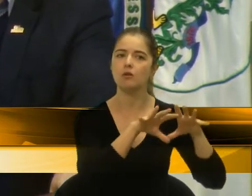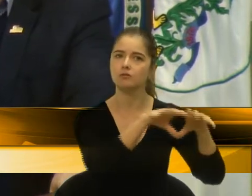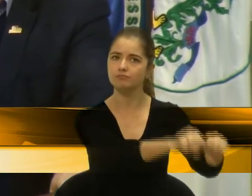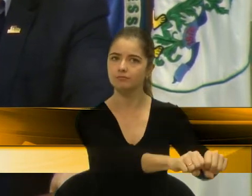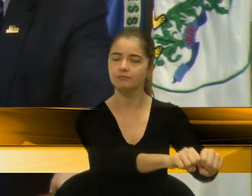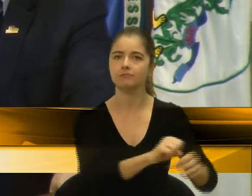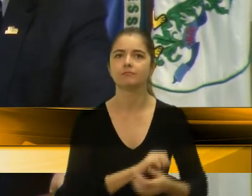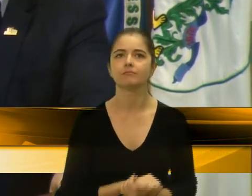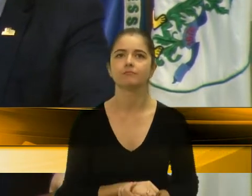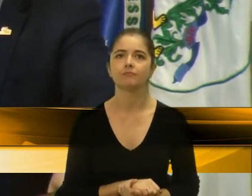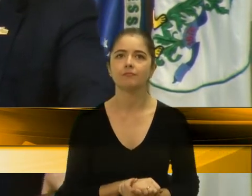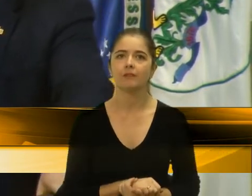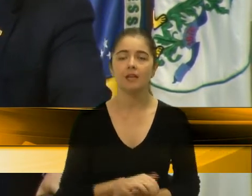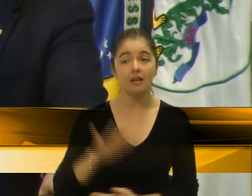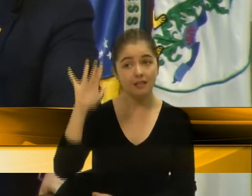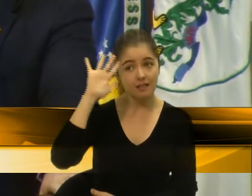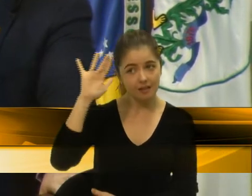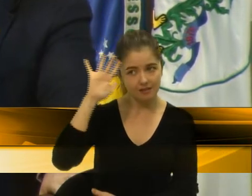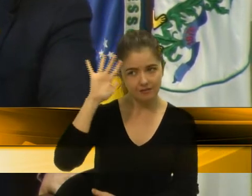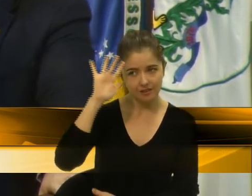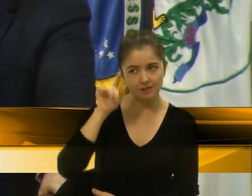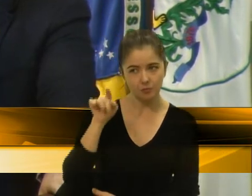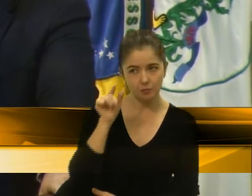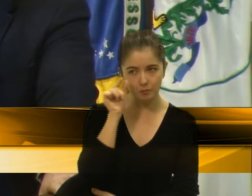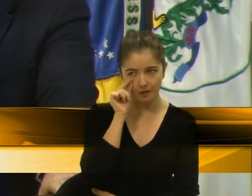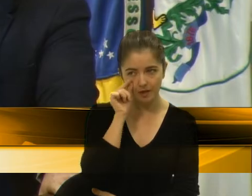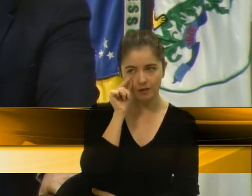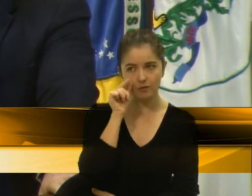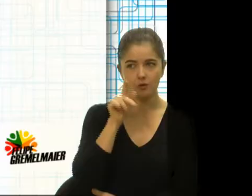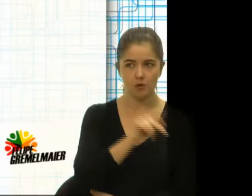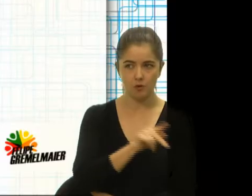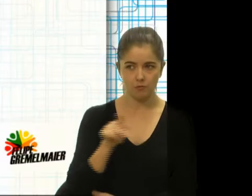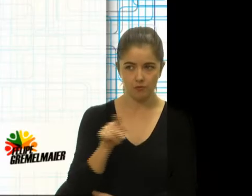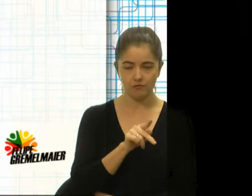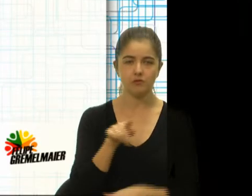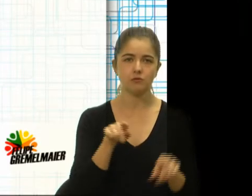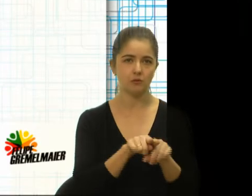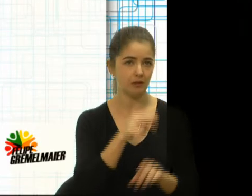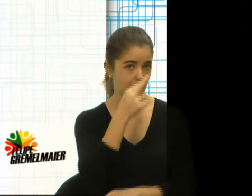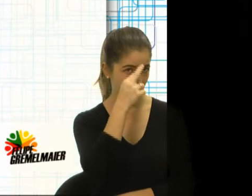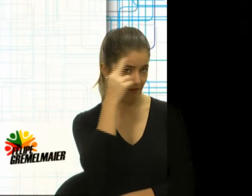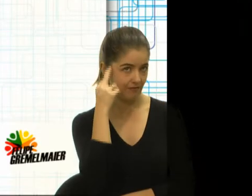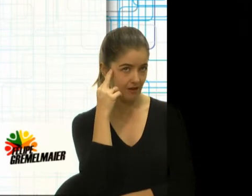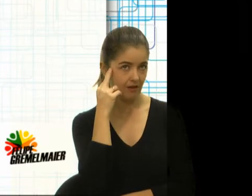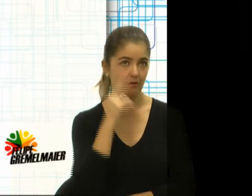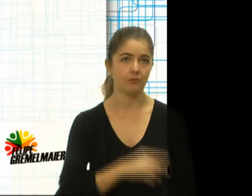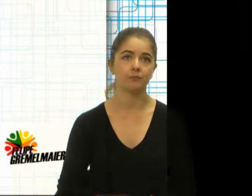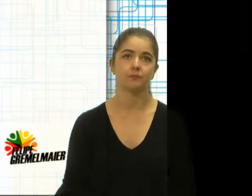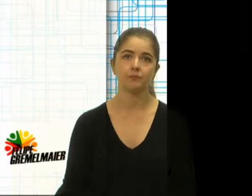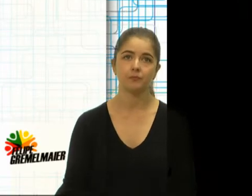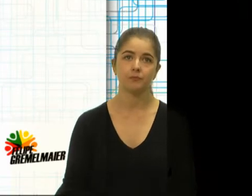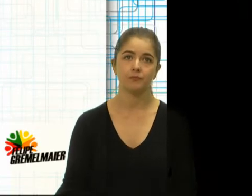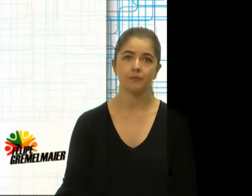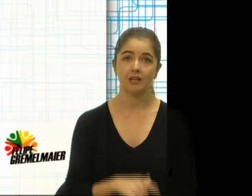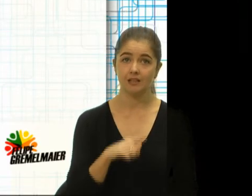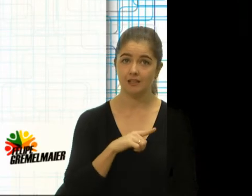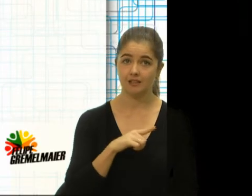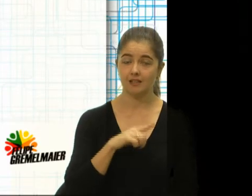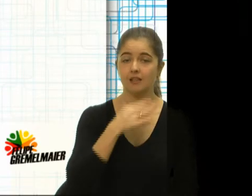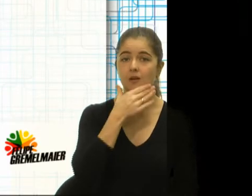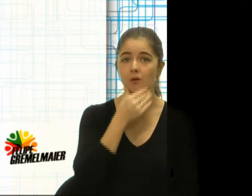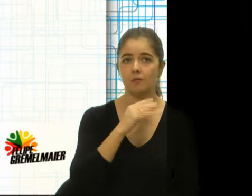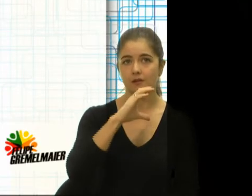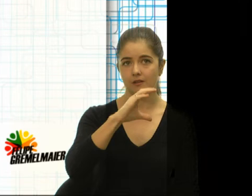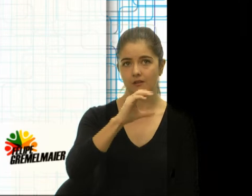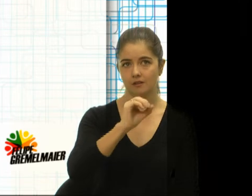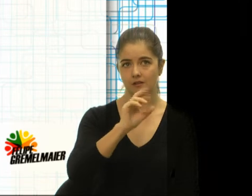uma breve reflexão, vereador Pérez, o senhor que é professor e o vereador Rafael também de História. Eu acho que o Cornélio Tácito nos